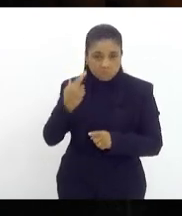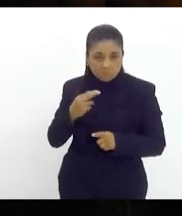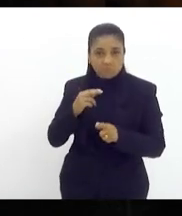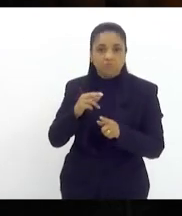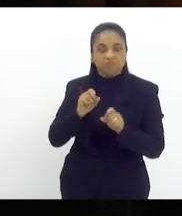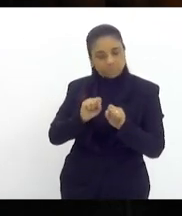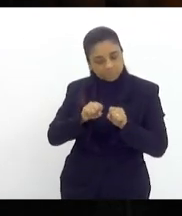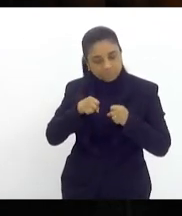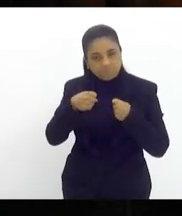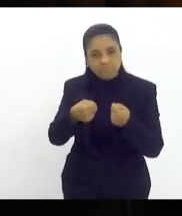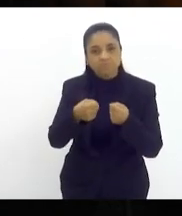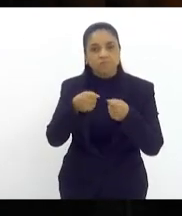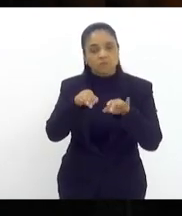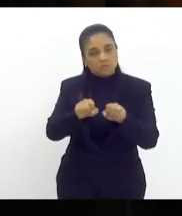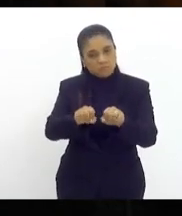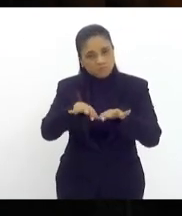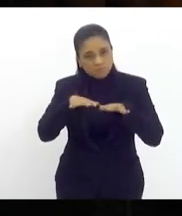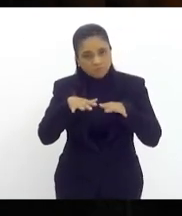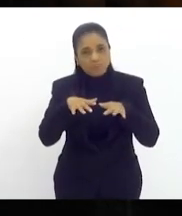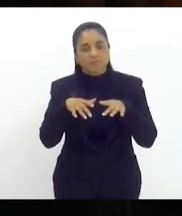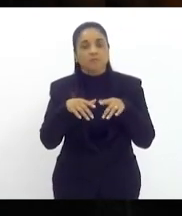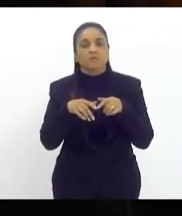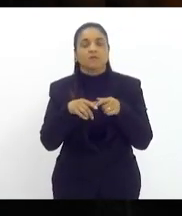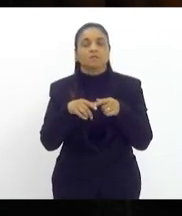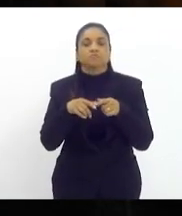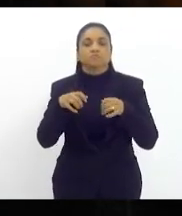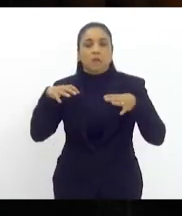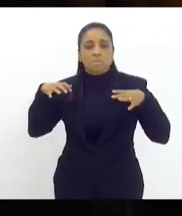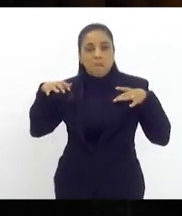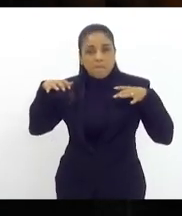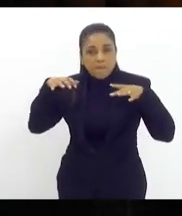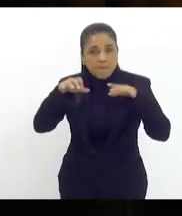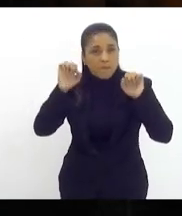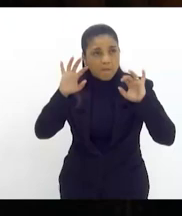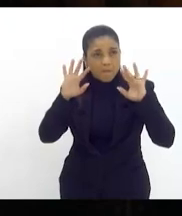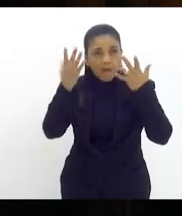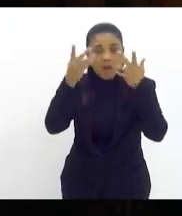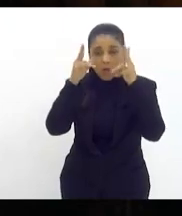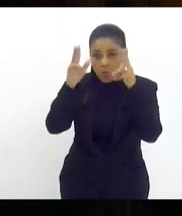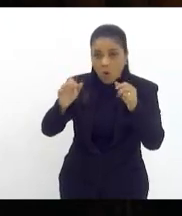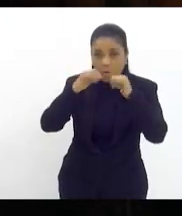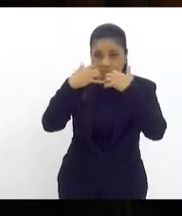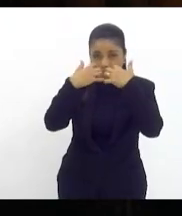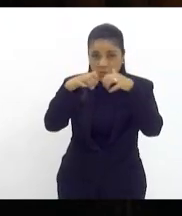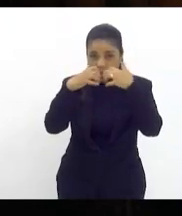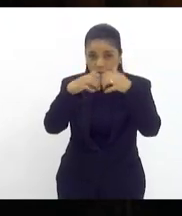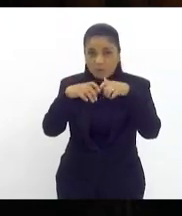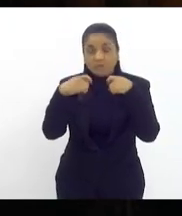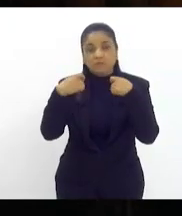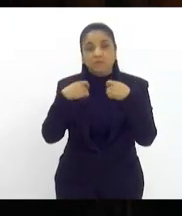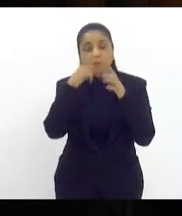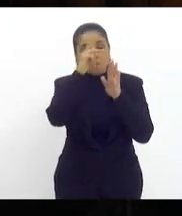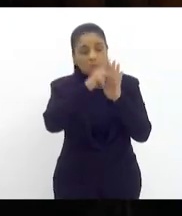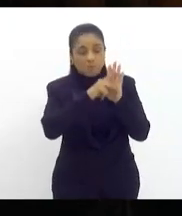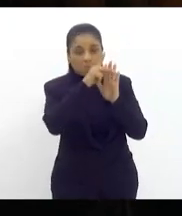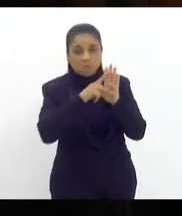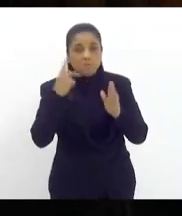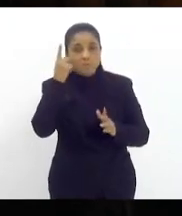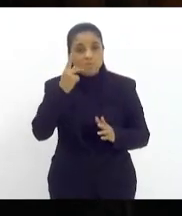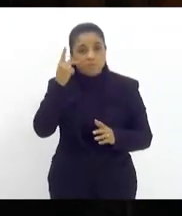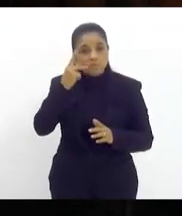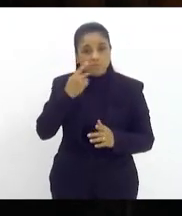e do conjunto desse parlamento perante as calamidades como vivemos em Petrópolis esse programa de política pública precisa agora se tornar